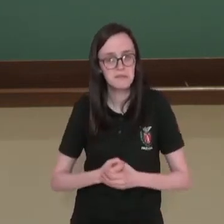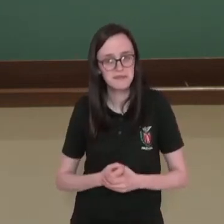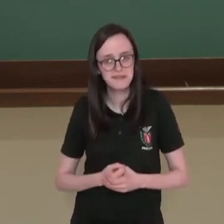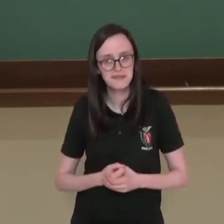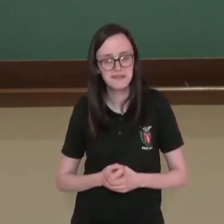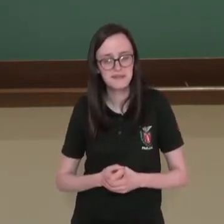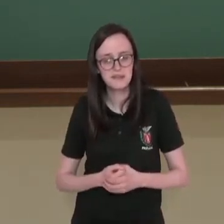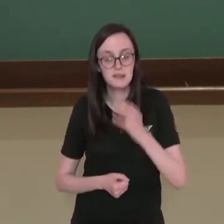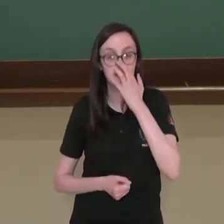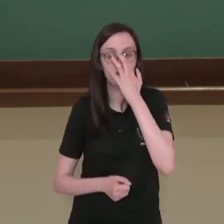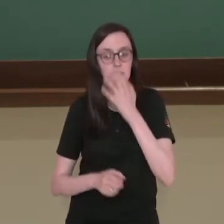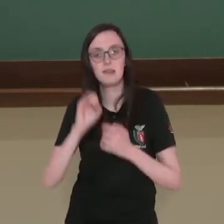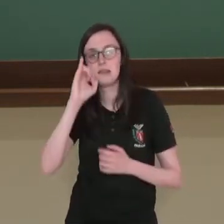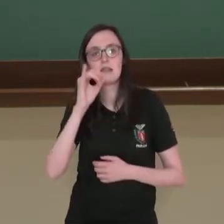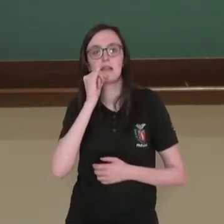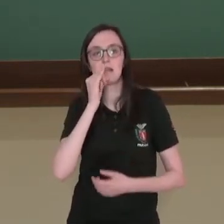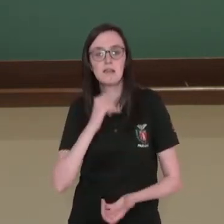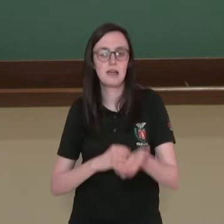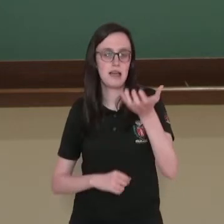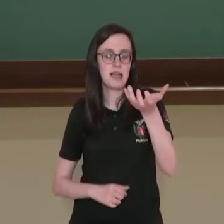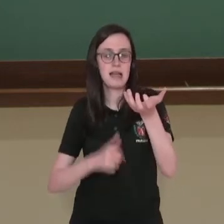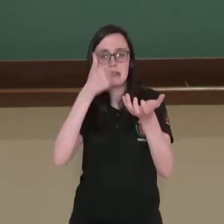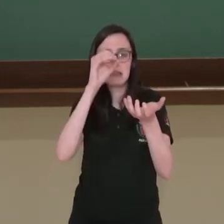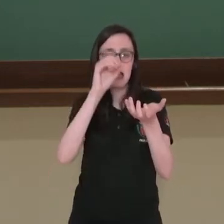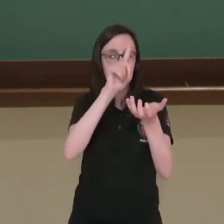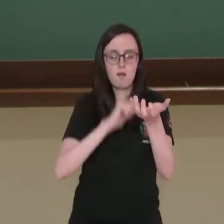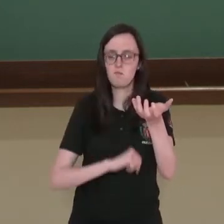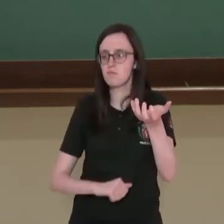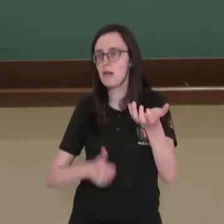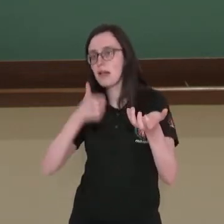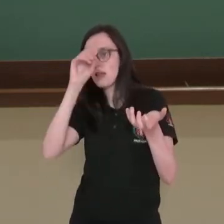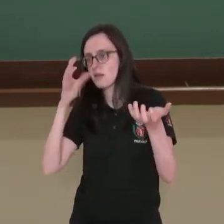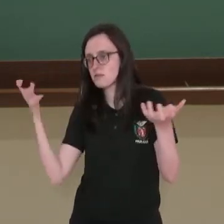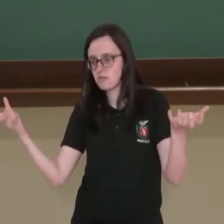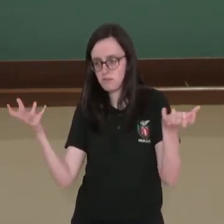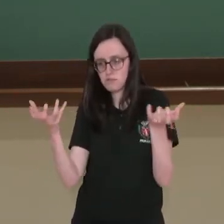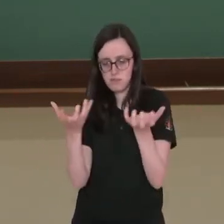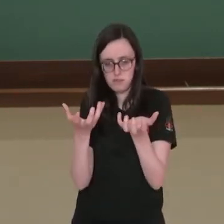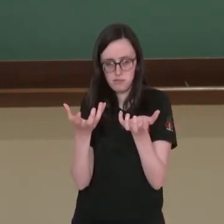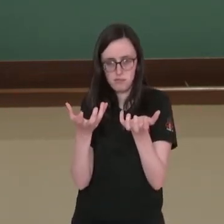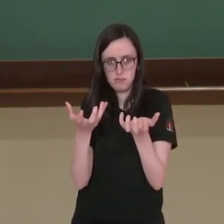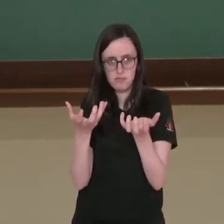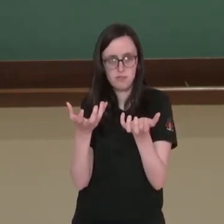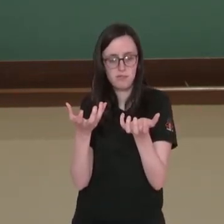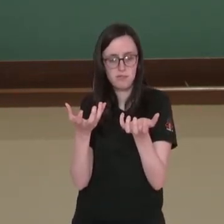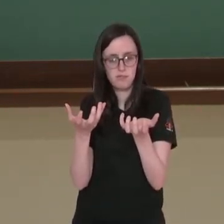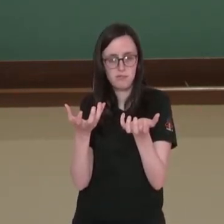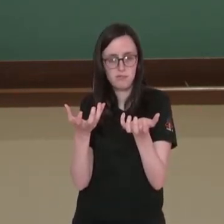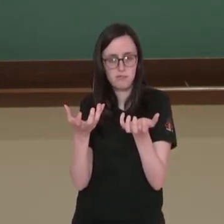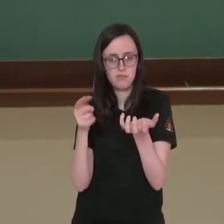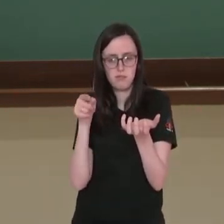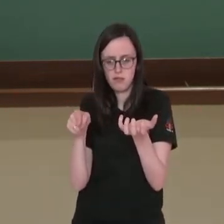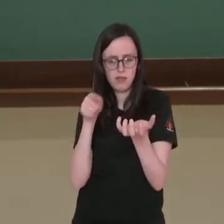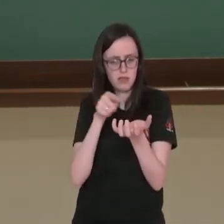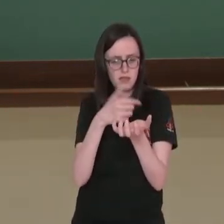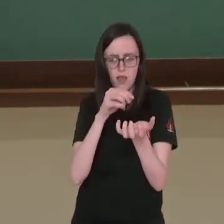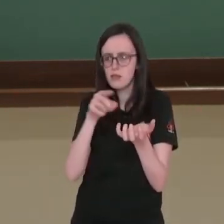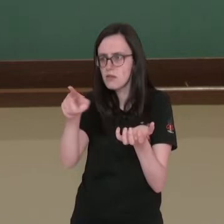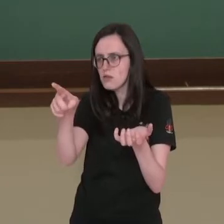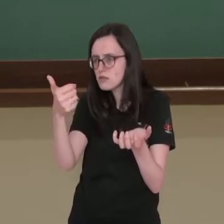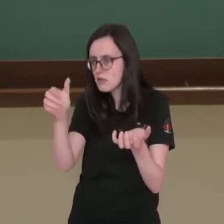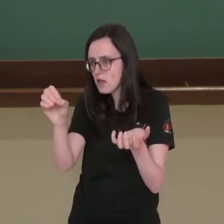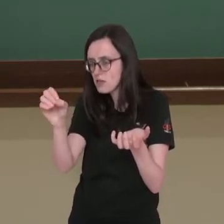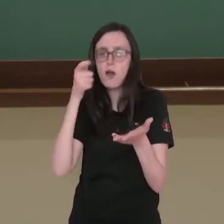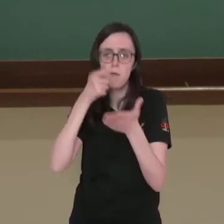Pessoal, aqui está 10 Celsius, aqui está 10, mesma temperatura. Se esse cara está 10 e lá está 10,